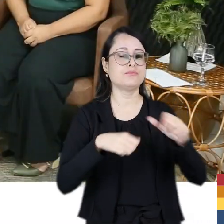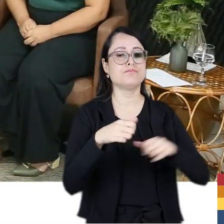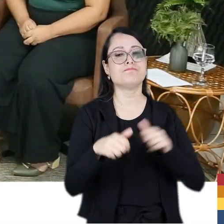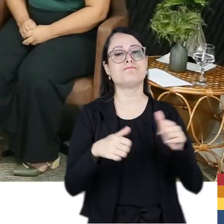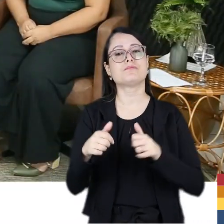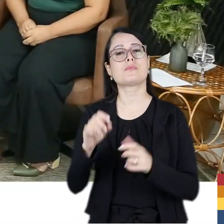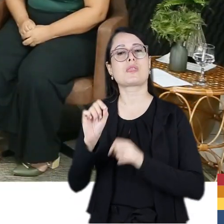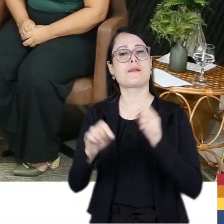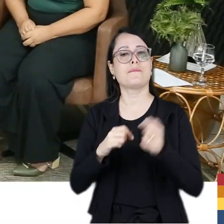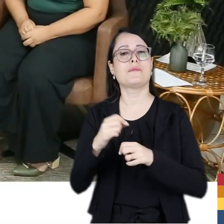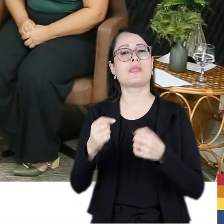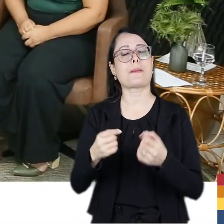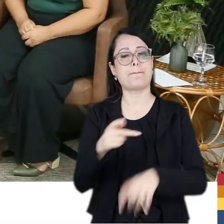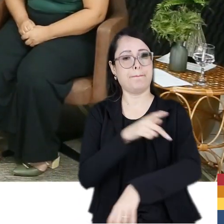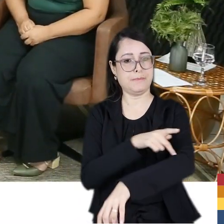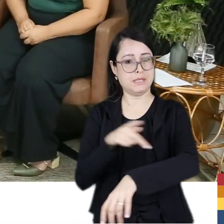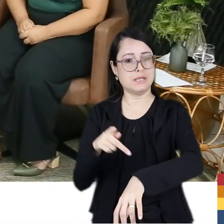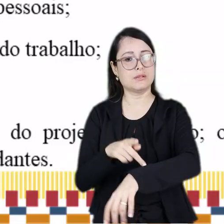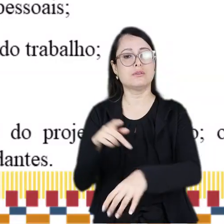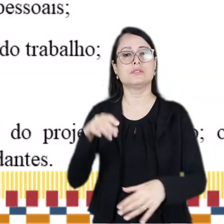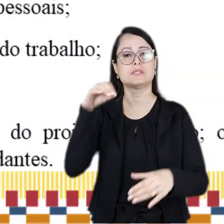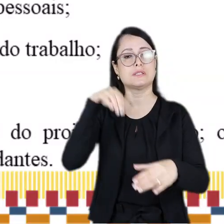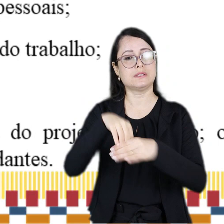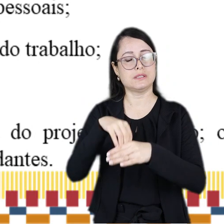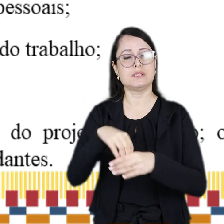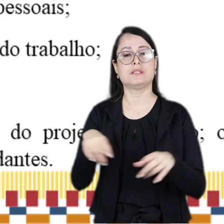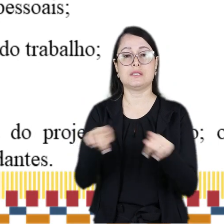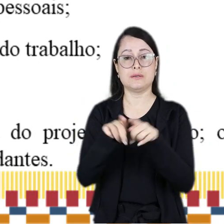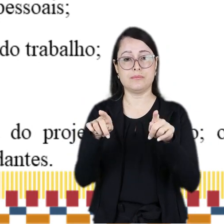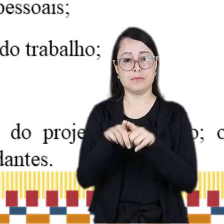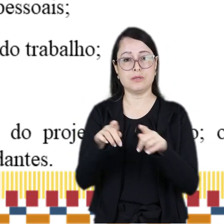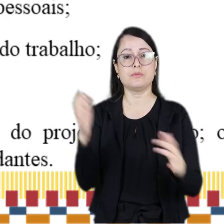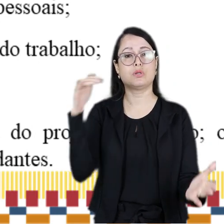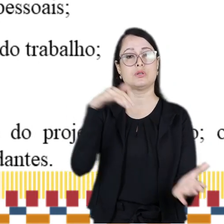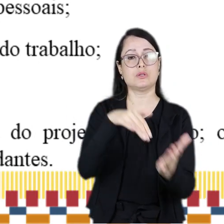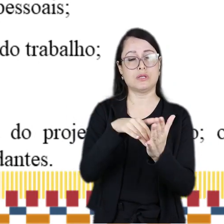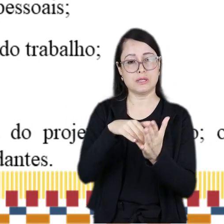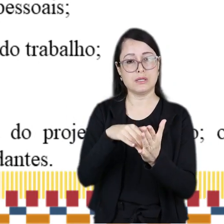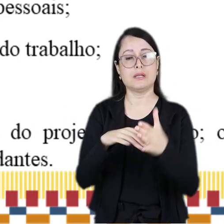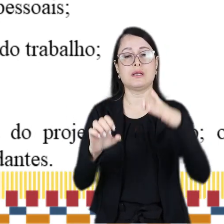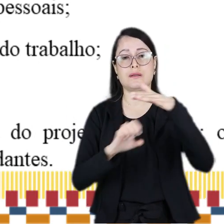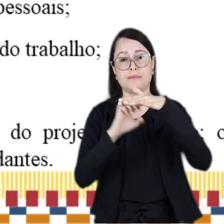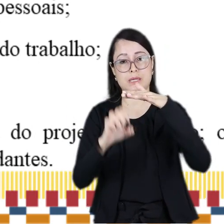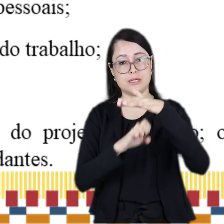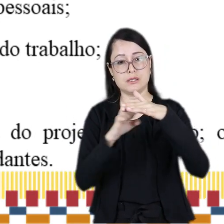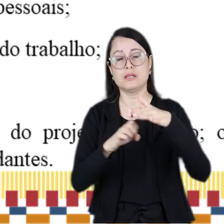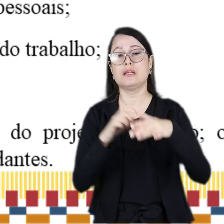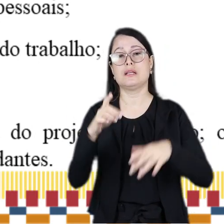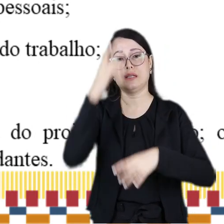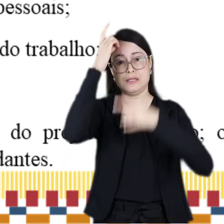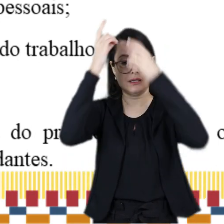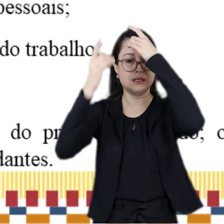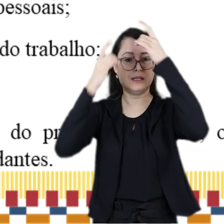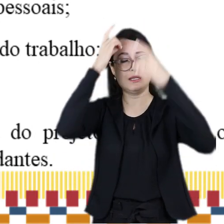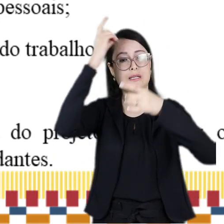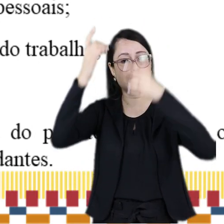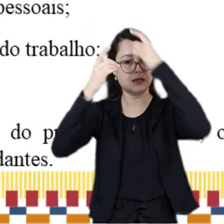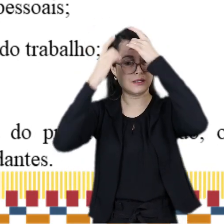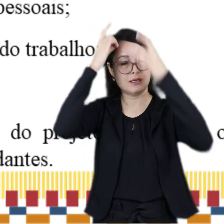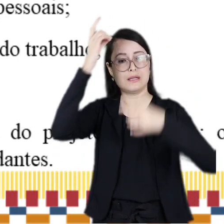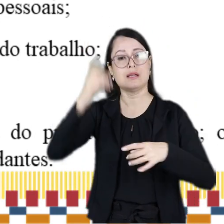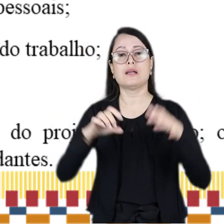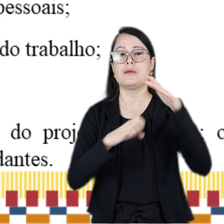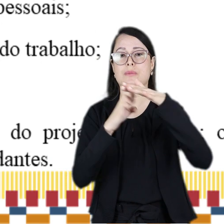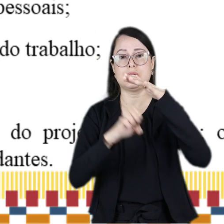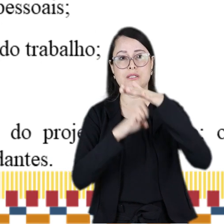por último, o eixo de empreendedorismo, né? Onde os estudantes são estimulados a criar, né? Criar empreendimentos pessoais